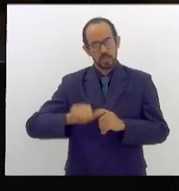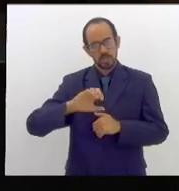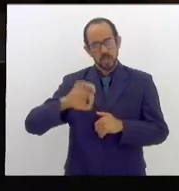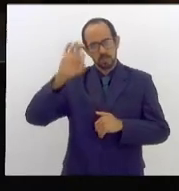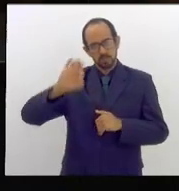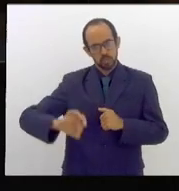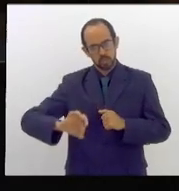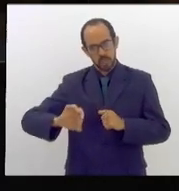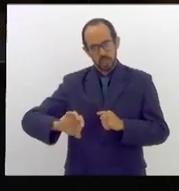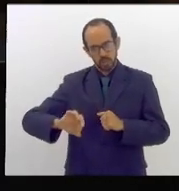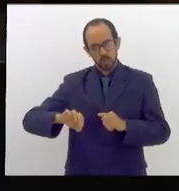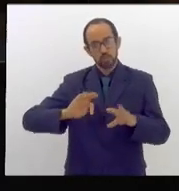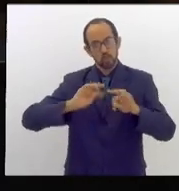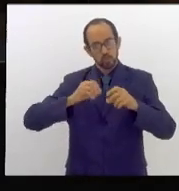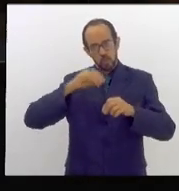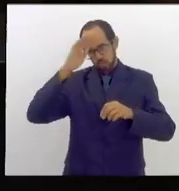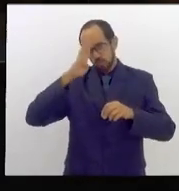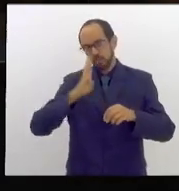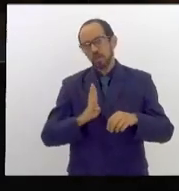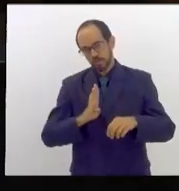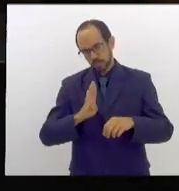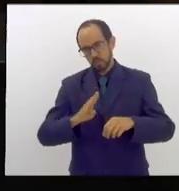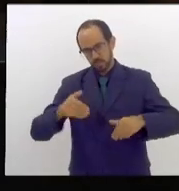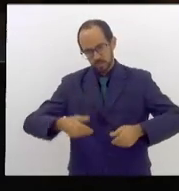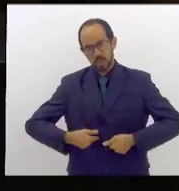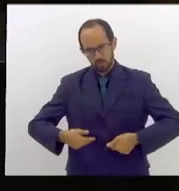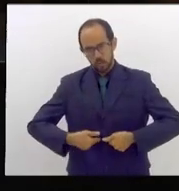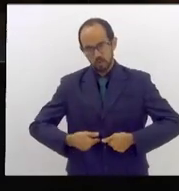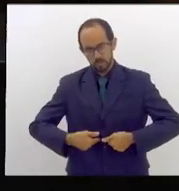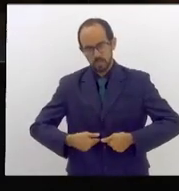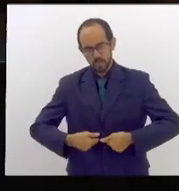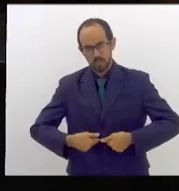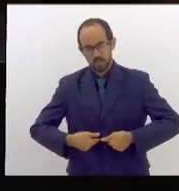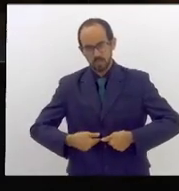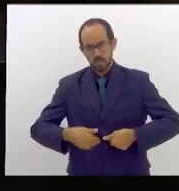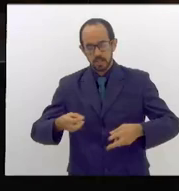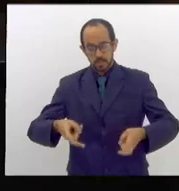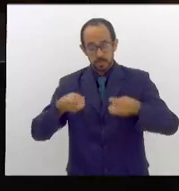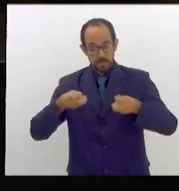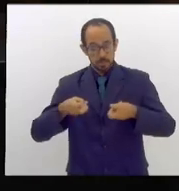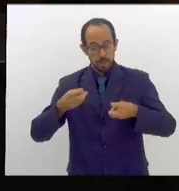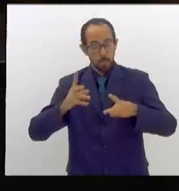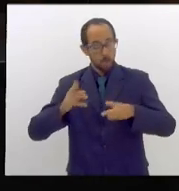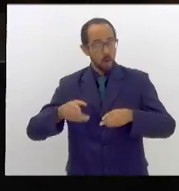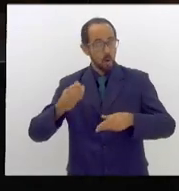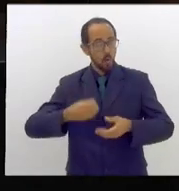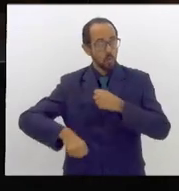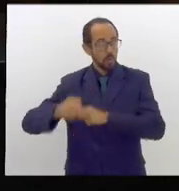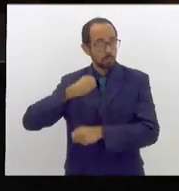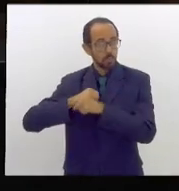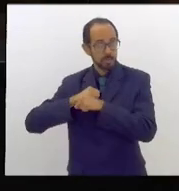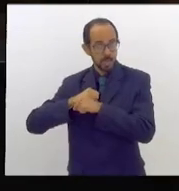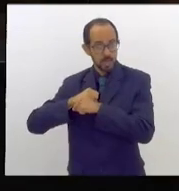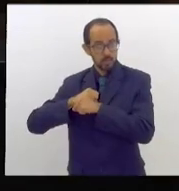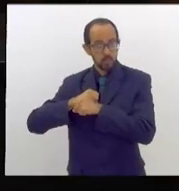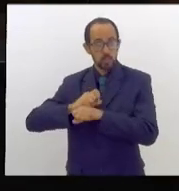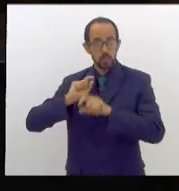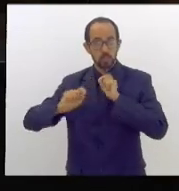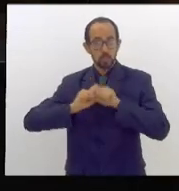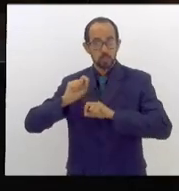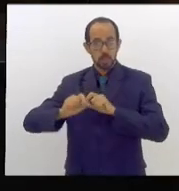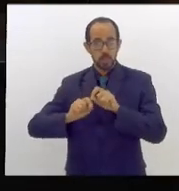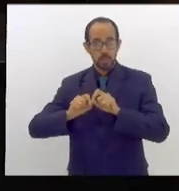isso não é à toa a gente vai ver como a gente viu no orçamento do ano passado ah inclusive